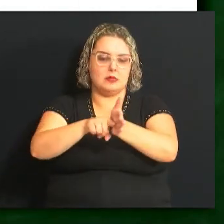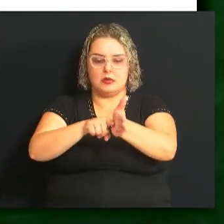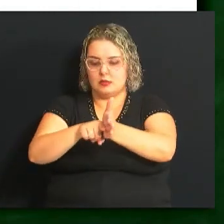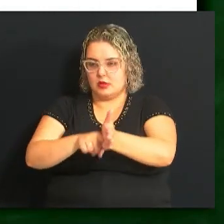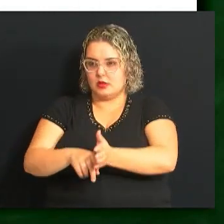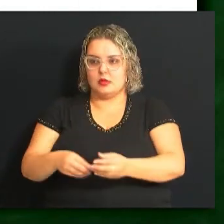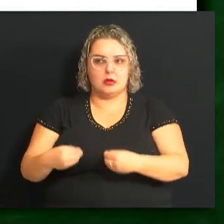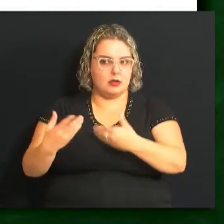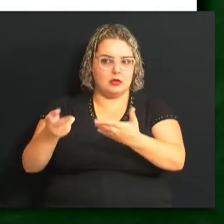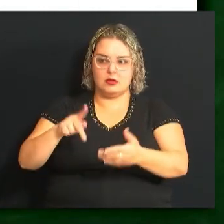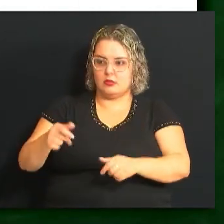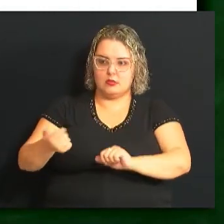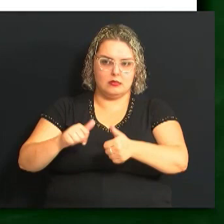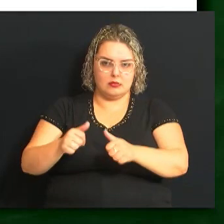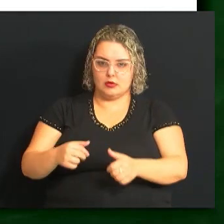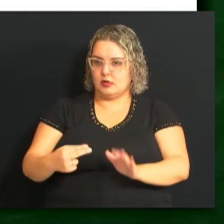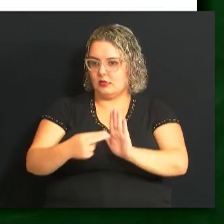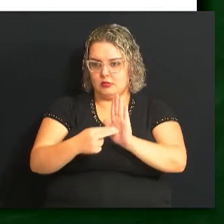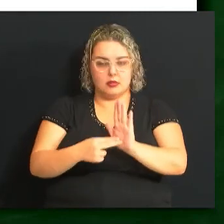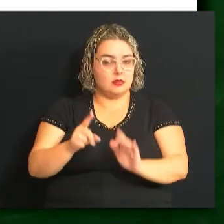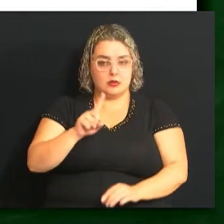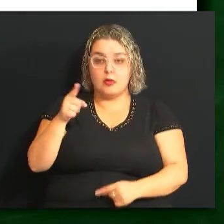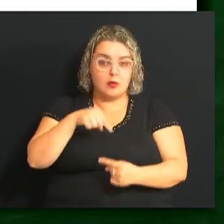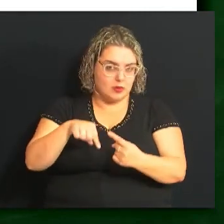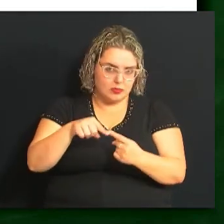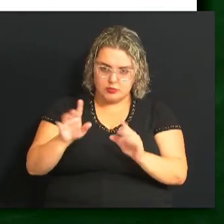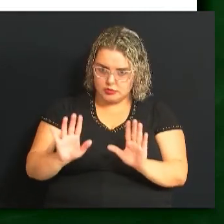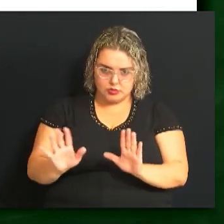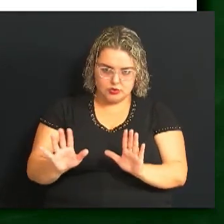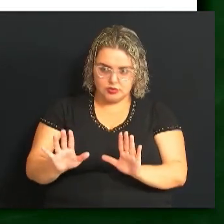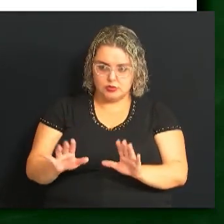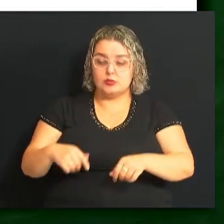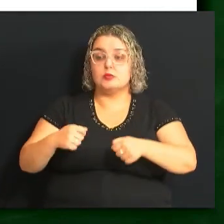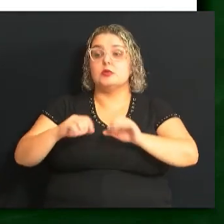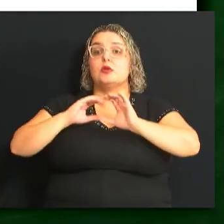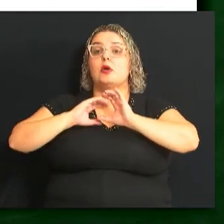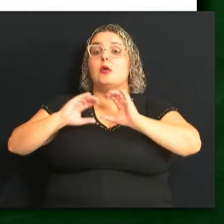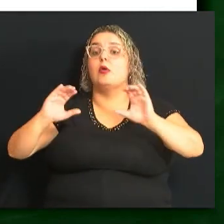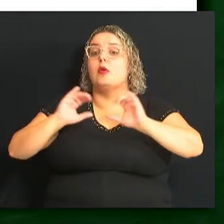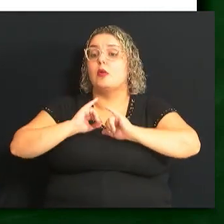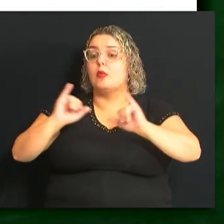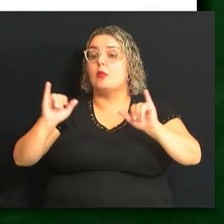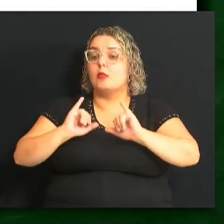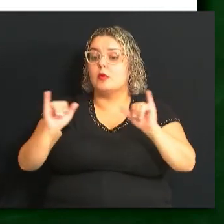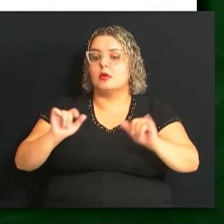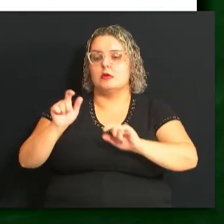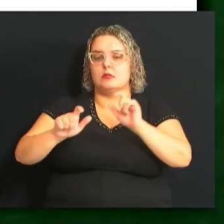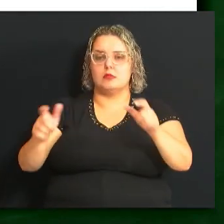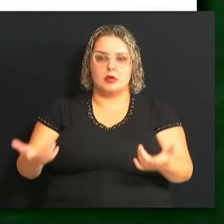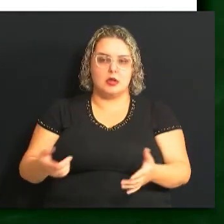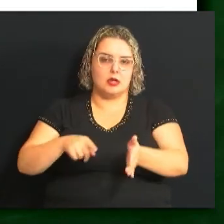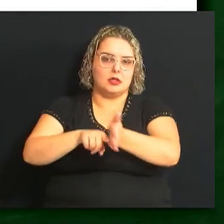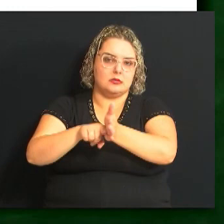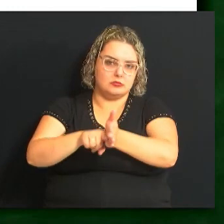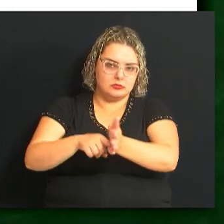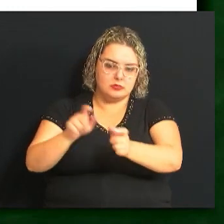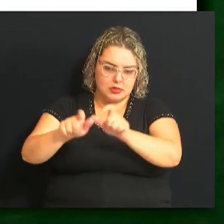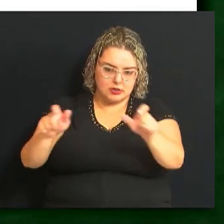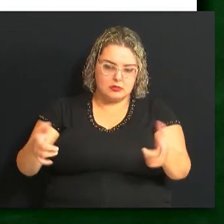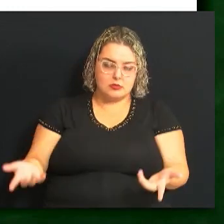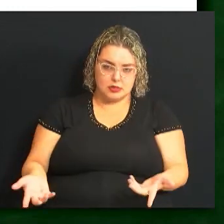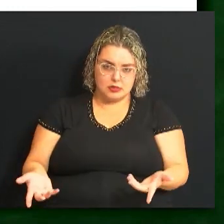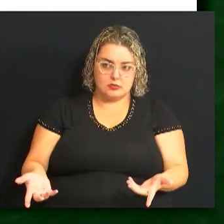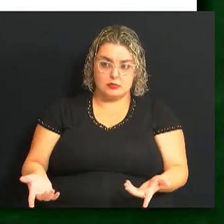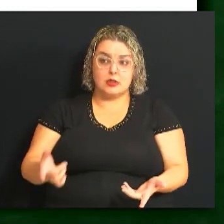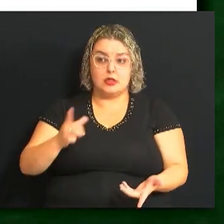professor avaliar e dar uma nota. Isso não é o objetivo. Eu preciso comunicar essa pesquisa para outras pessoas, para que tenha